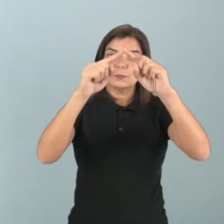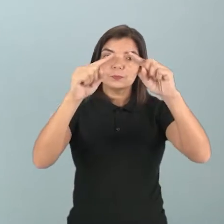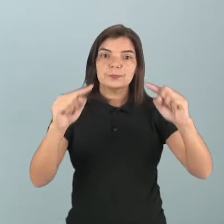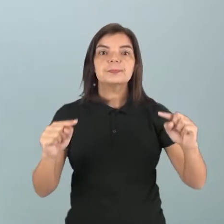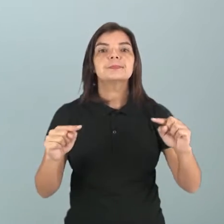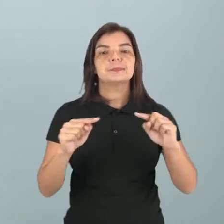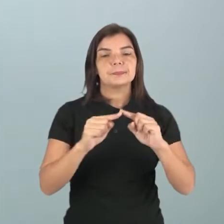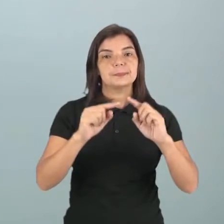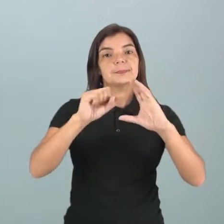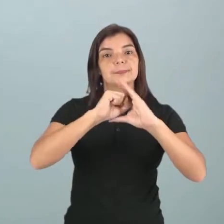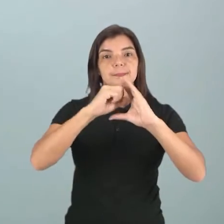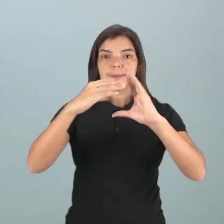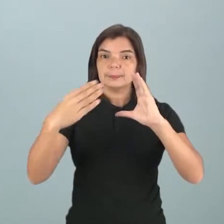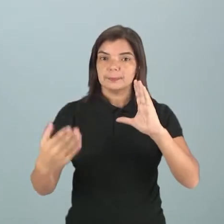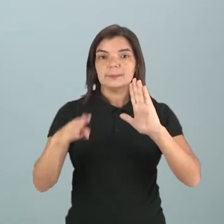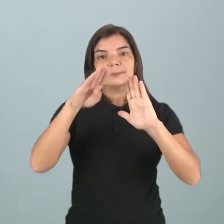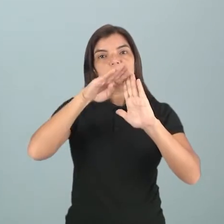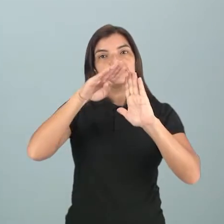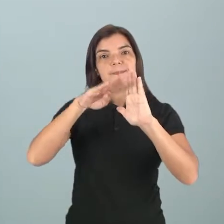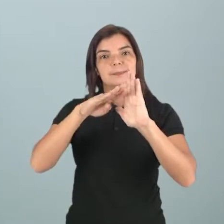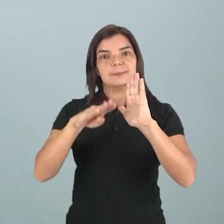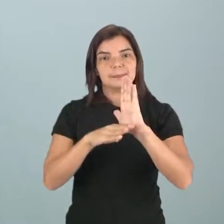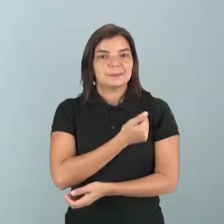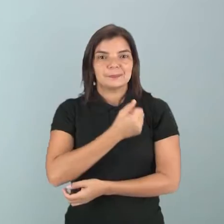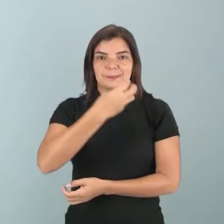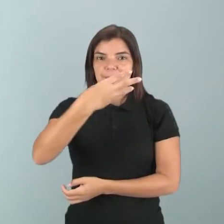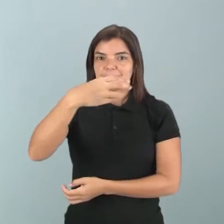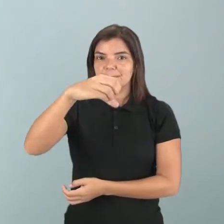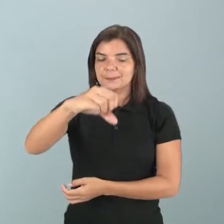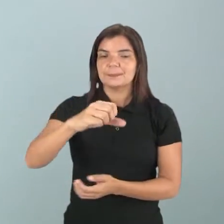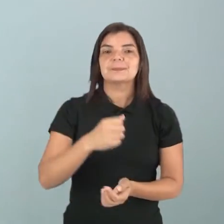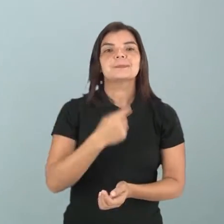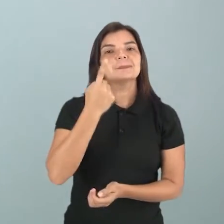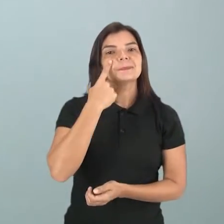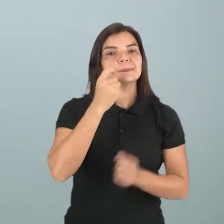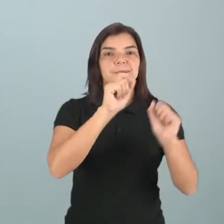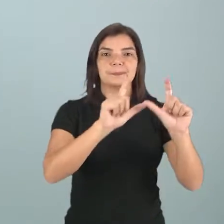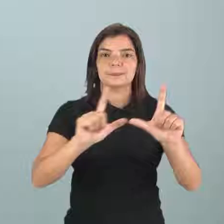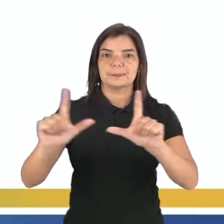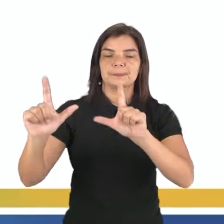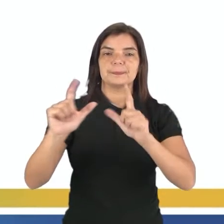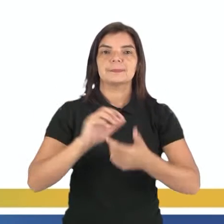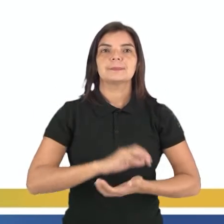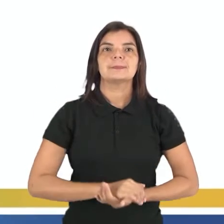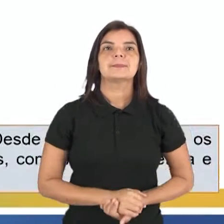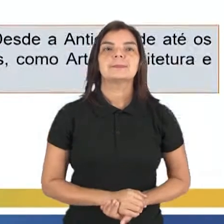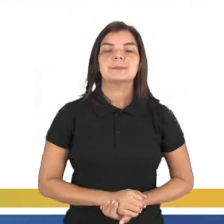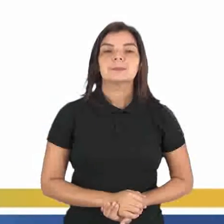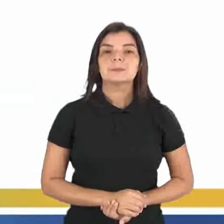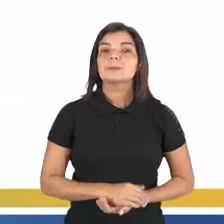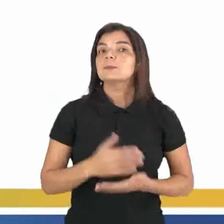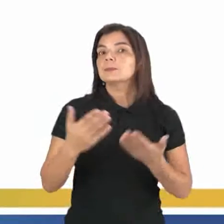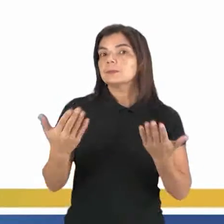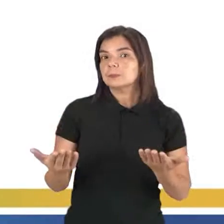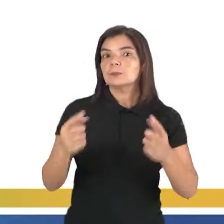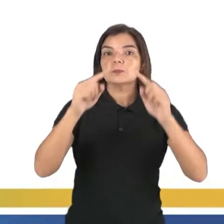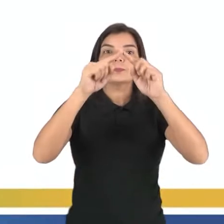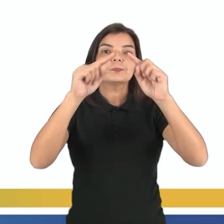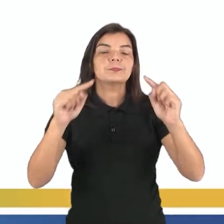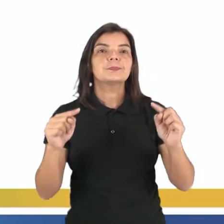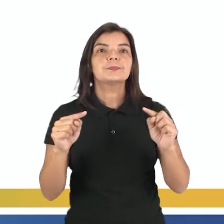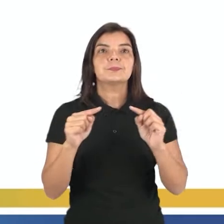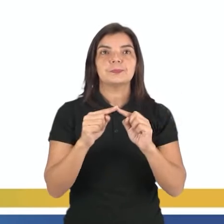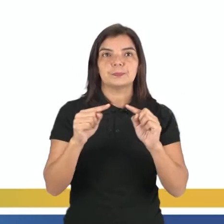triângulos, características e classificação, tudo bem? Acompanhe comigo na tela. Então, pessoal, ó,